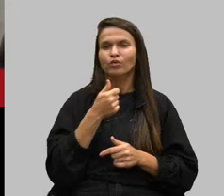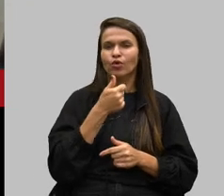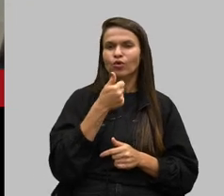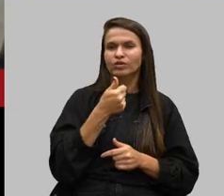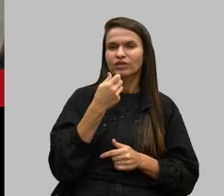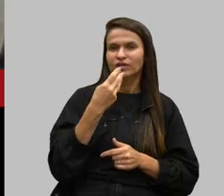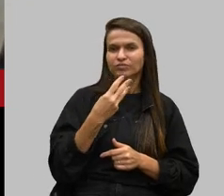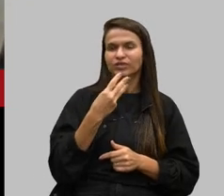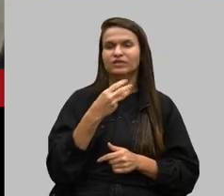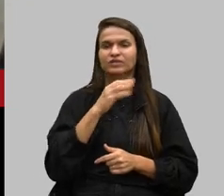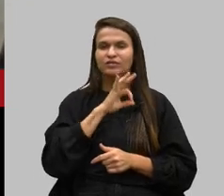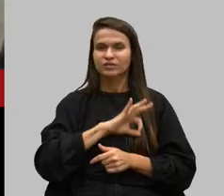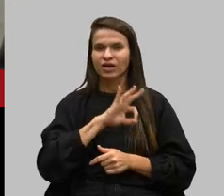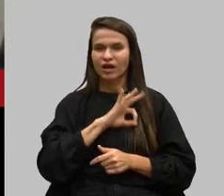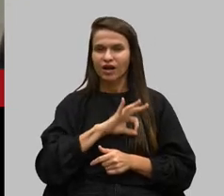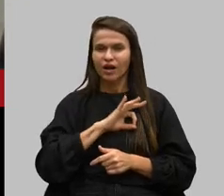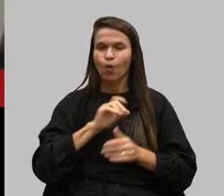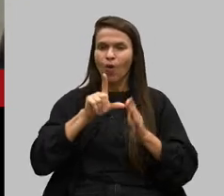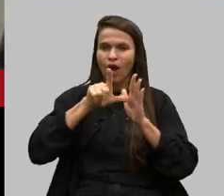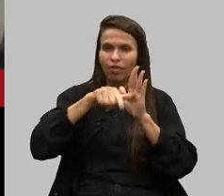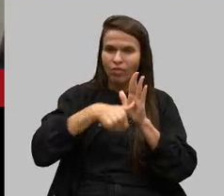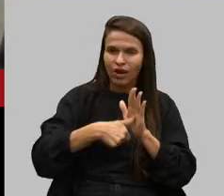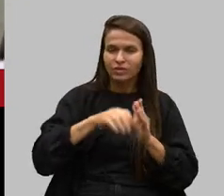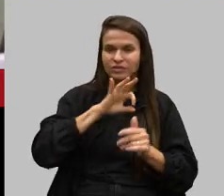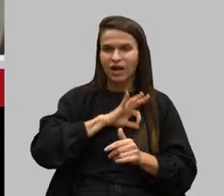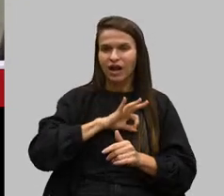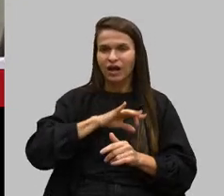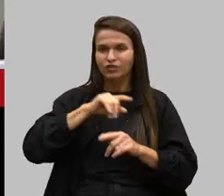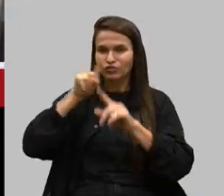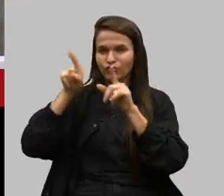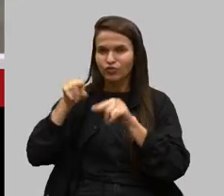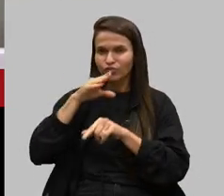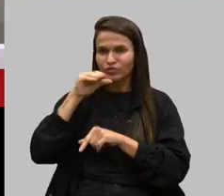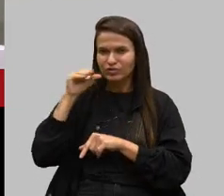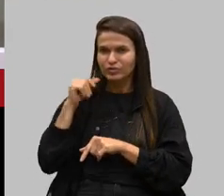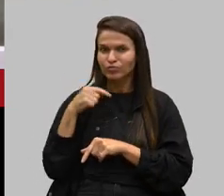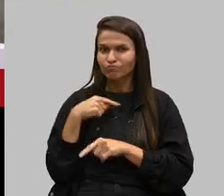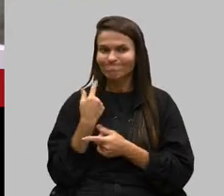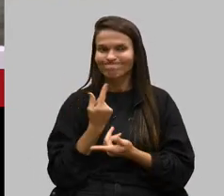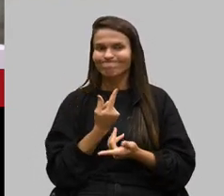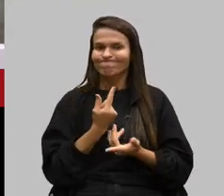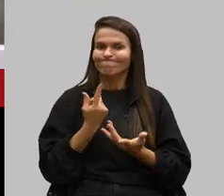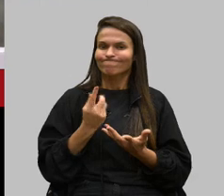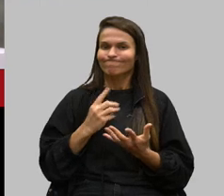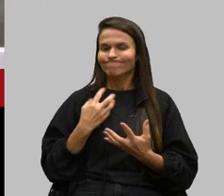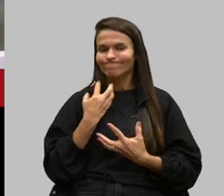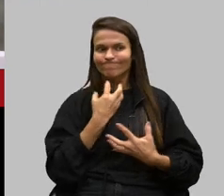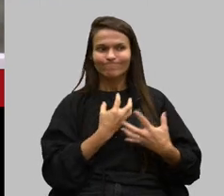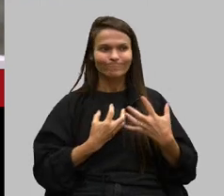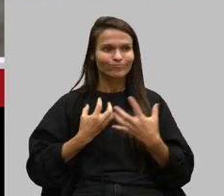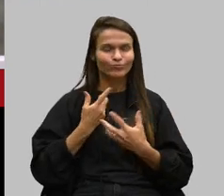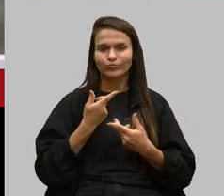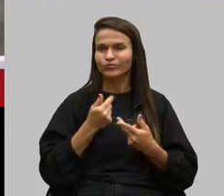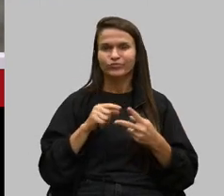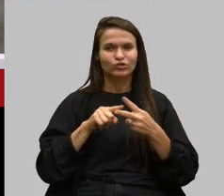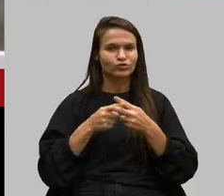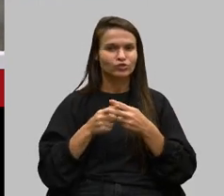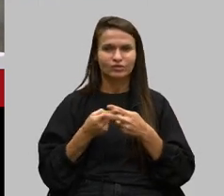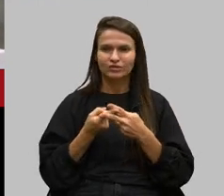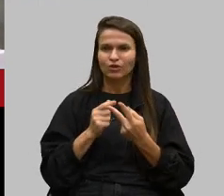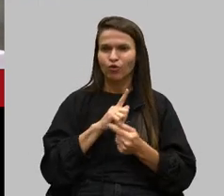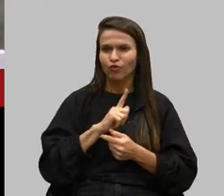salário dos funcionários era uma situação que a gente estava bem desesperado e achando que ninguém consertava e o governador